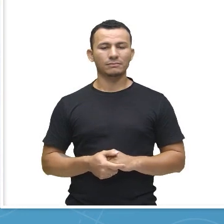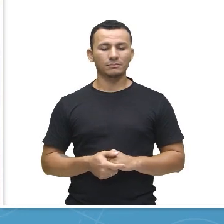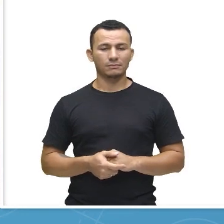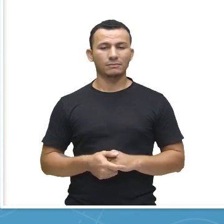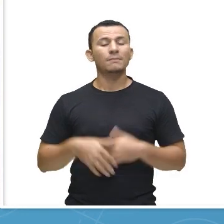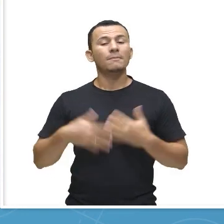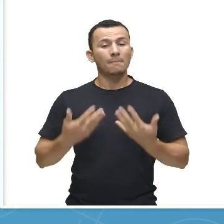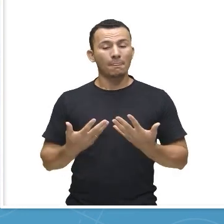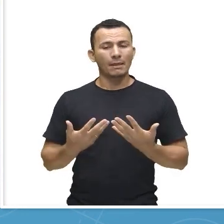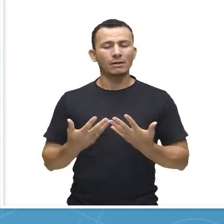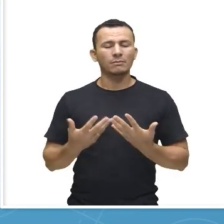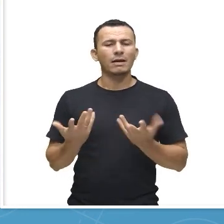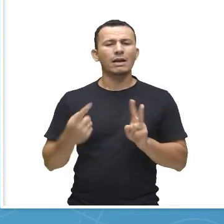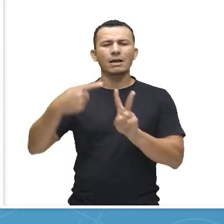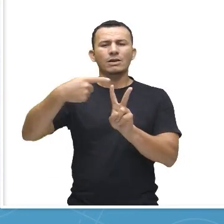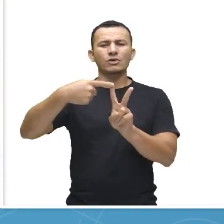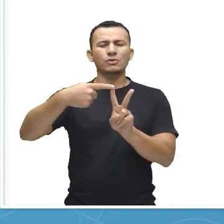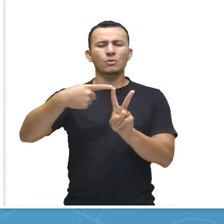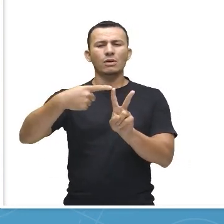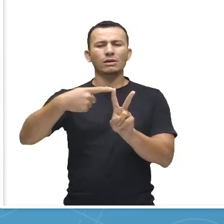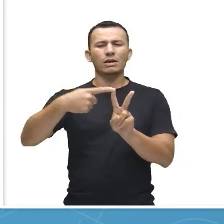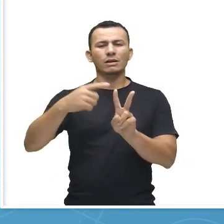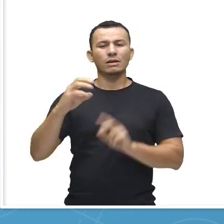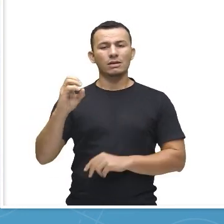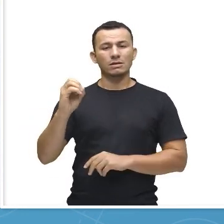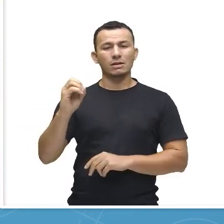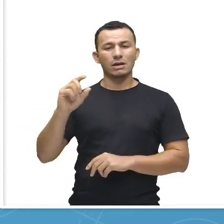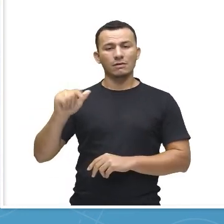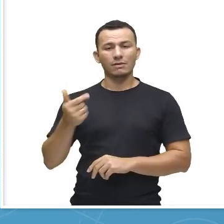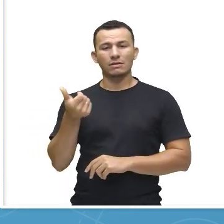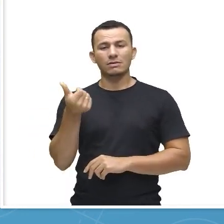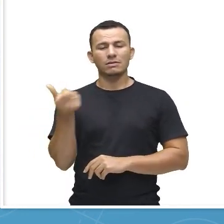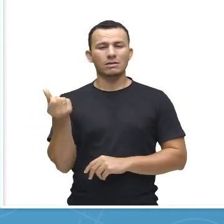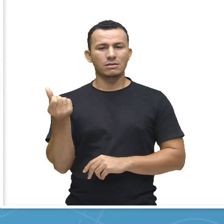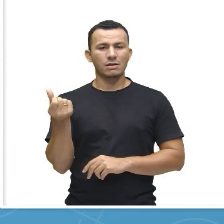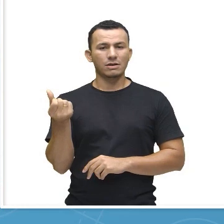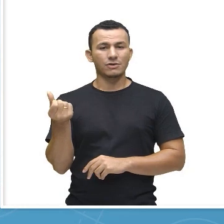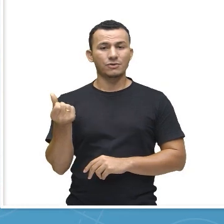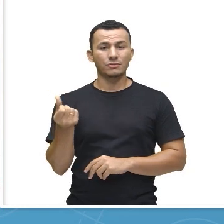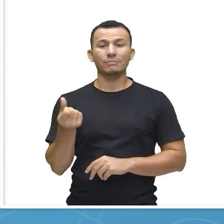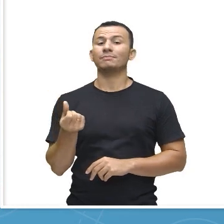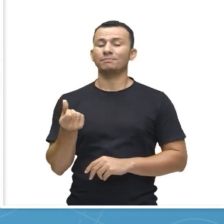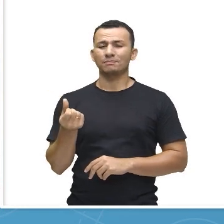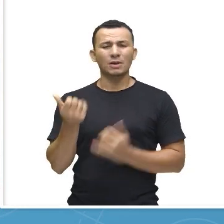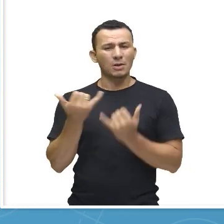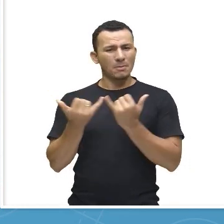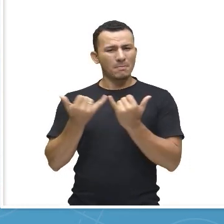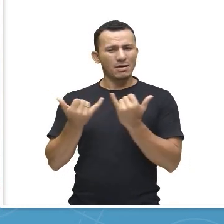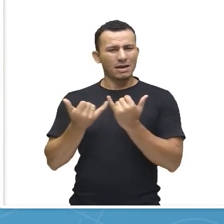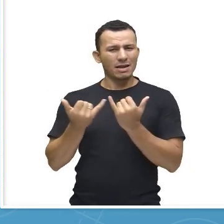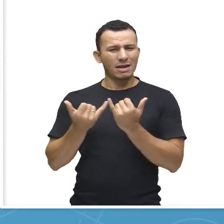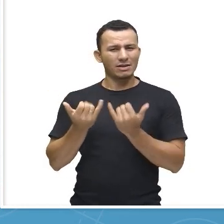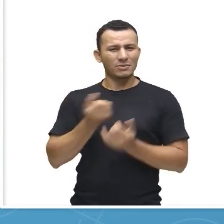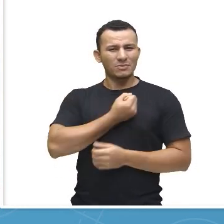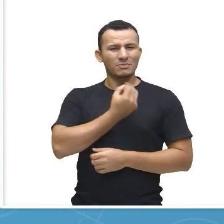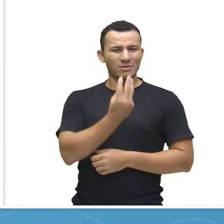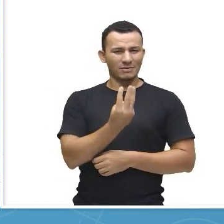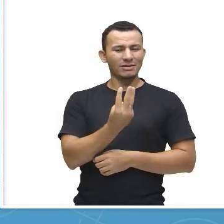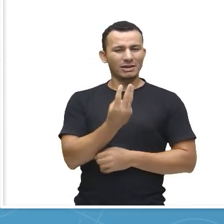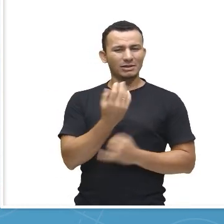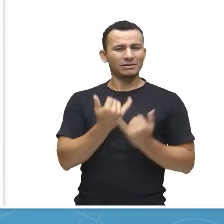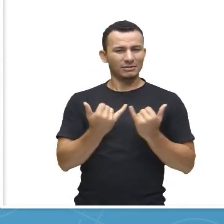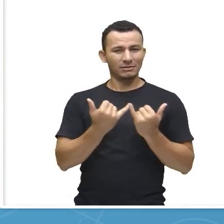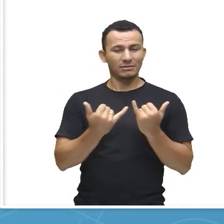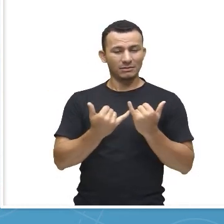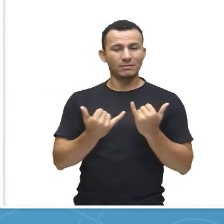Questão de número 4, qual a raiz quadrada de 0,16? Olha, bem parecido com essa 3 que a